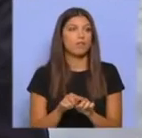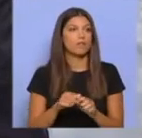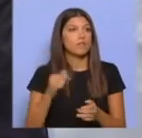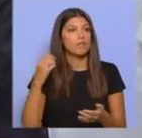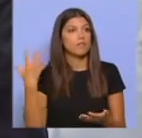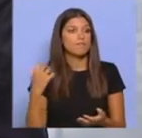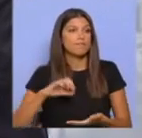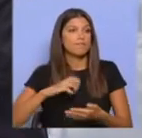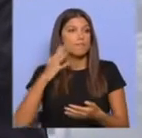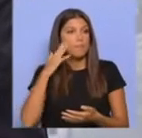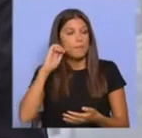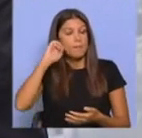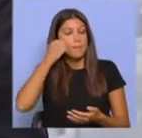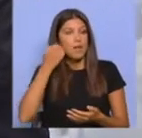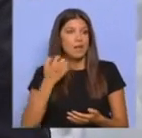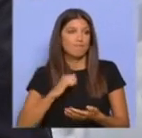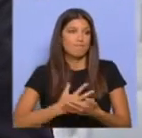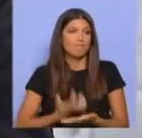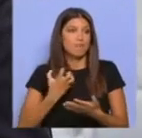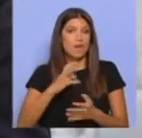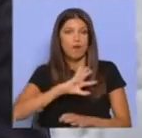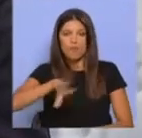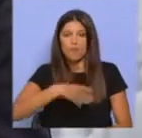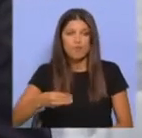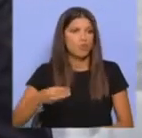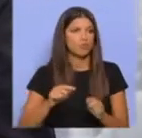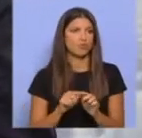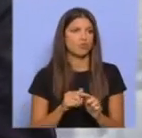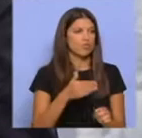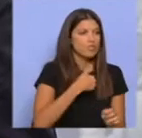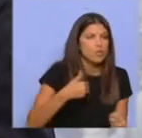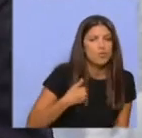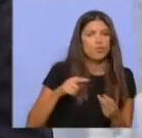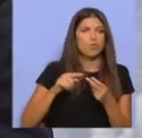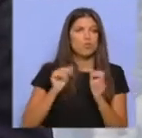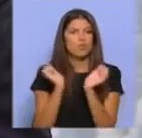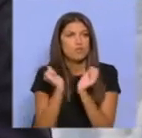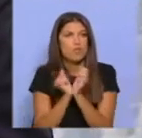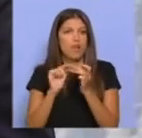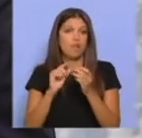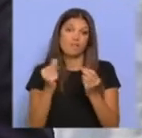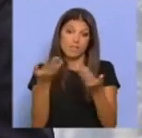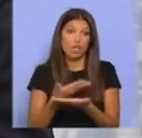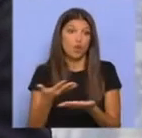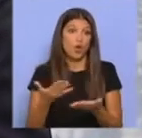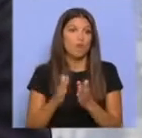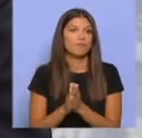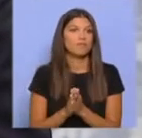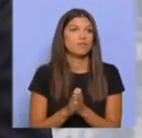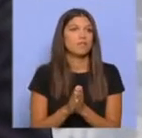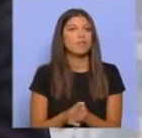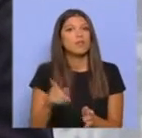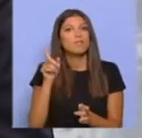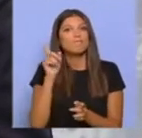impacto brutal em todo o mundo, impacto sanitário, impacto social, impacto económico, e precisamos, para a